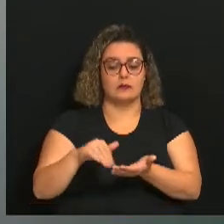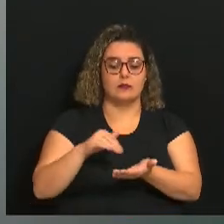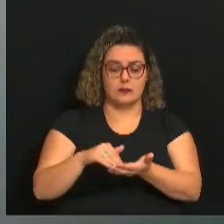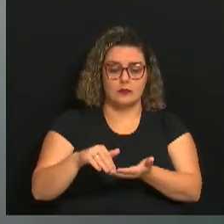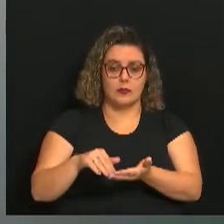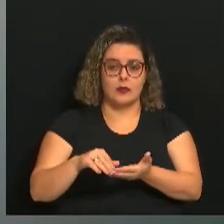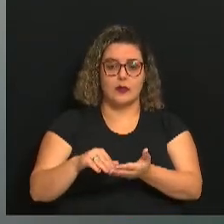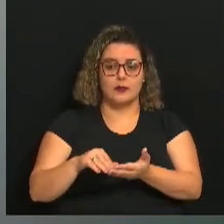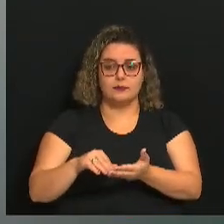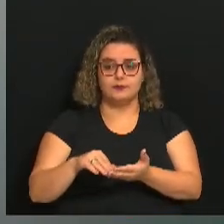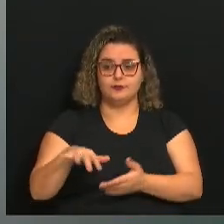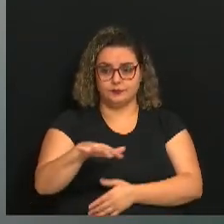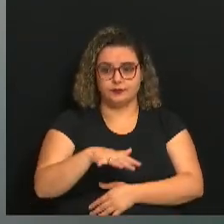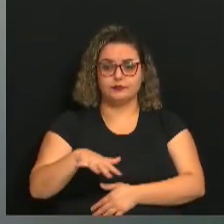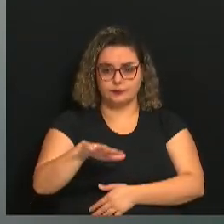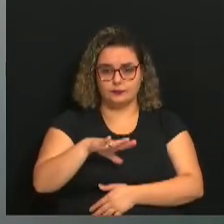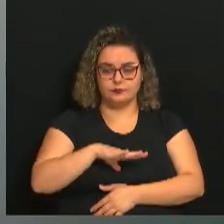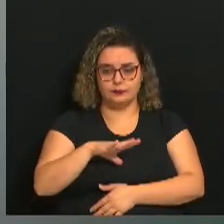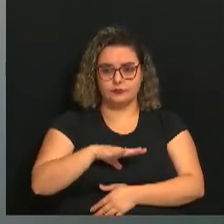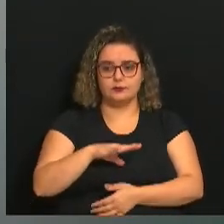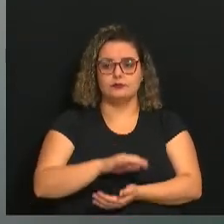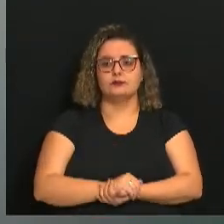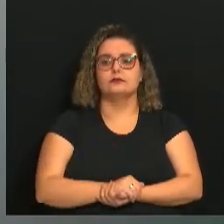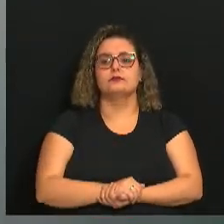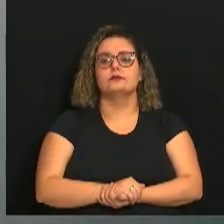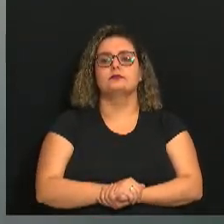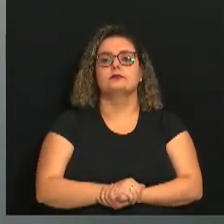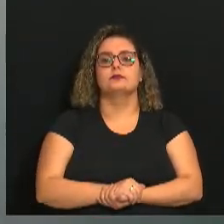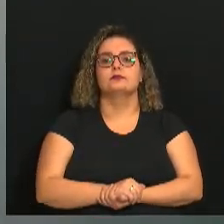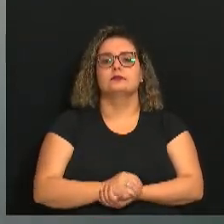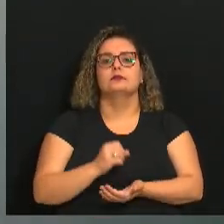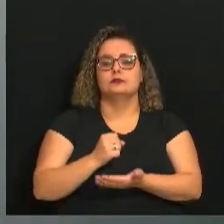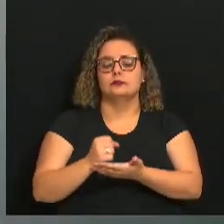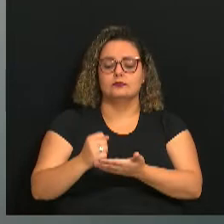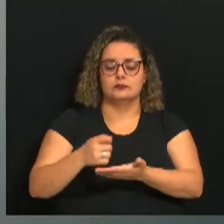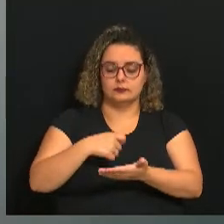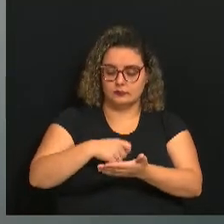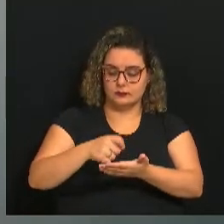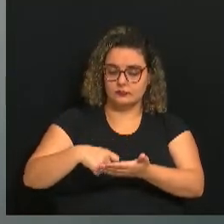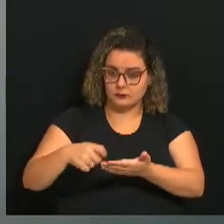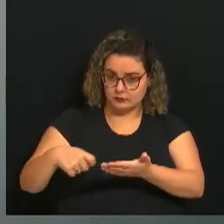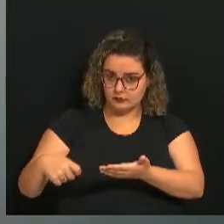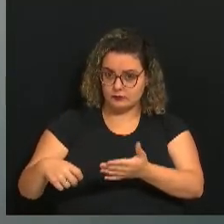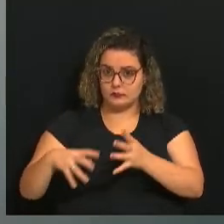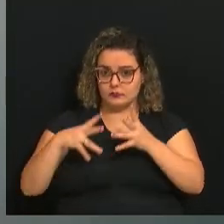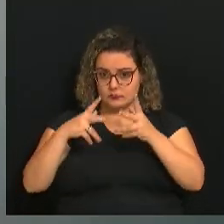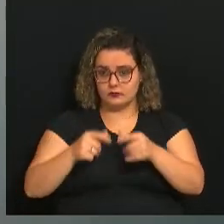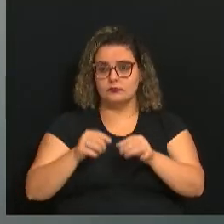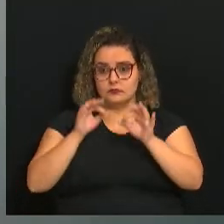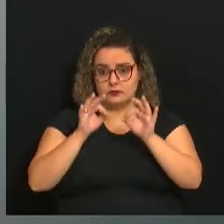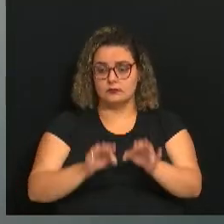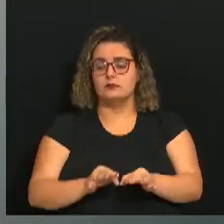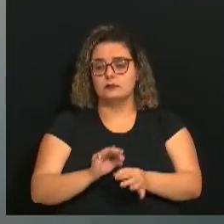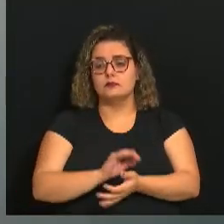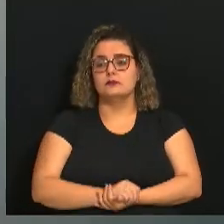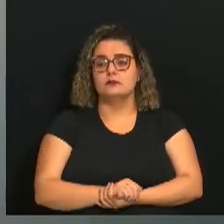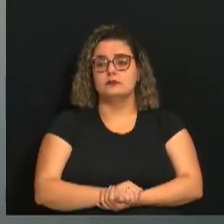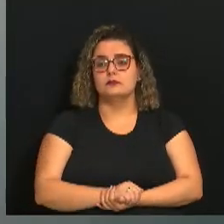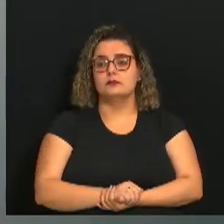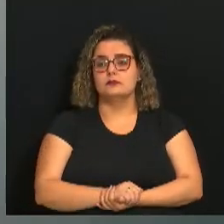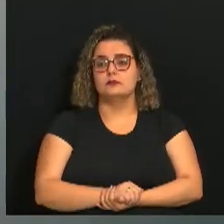volta para a gente, a empresa já volta o contrato assinado para a gente assinar, né, para a Secretaria de Educação assinar, e dá